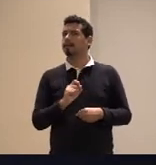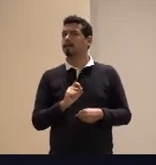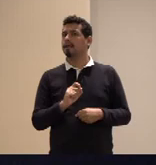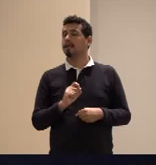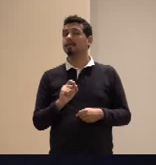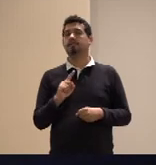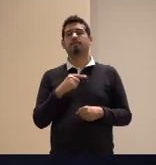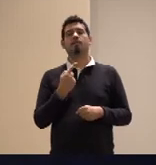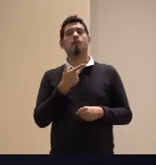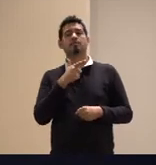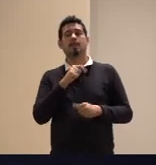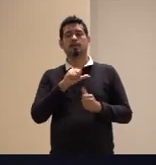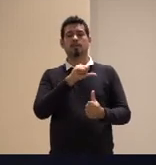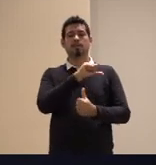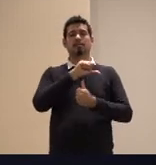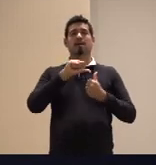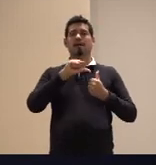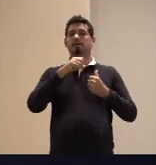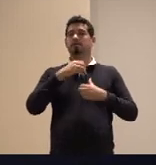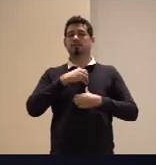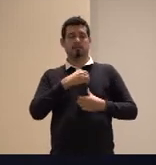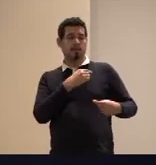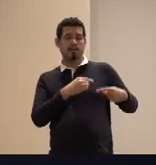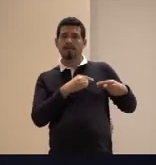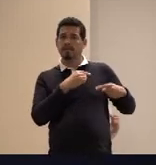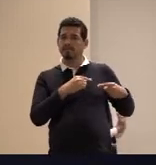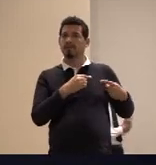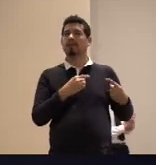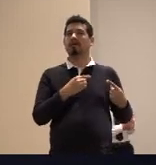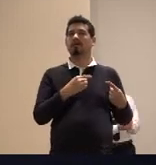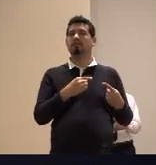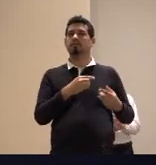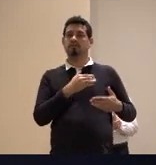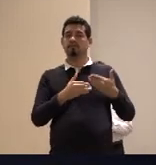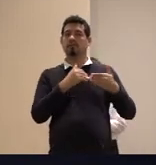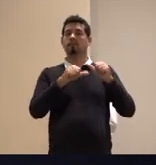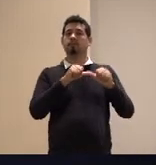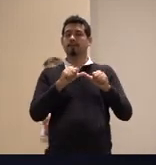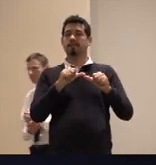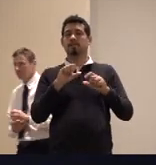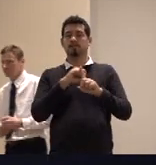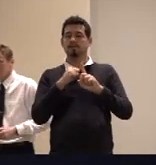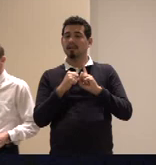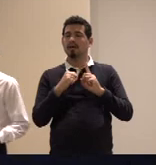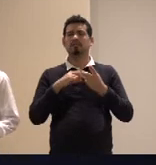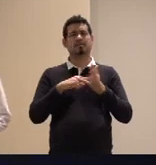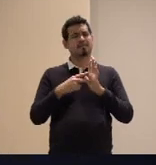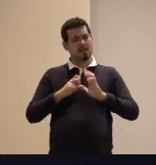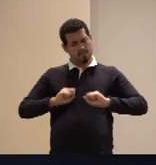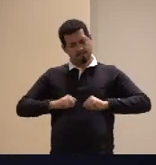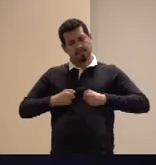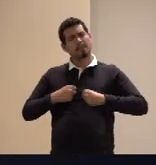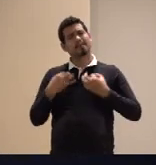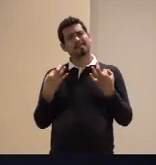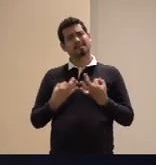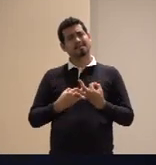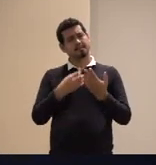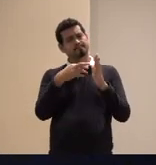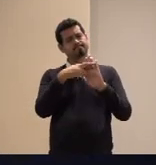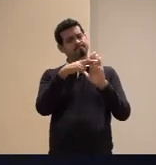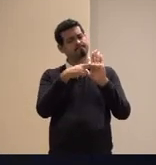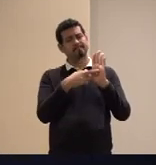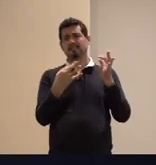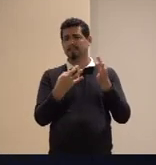a gente só vai conseguir fazer isso por meio de uma política pública de assistência social que seja forte, né? Que